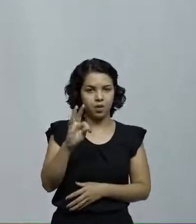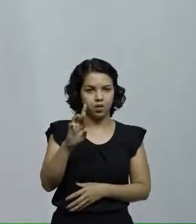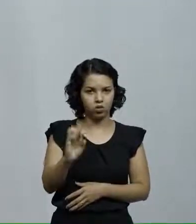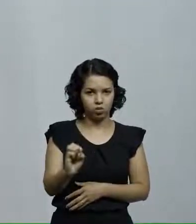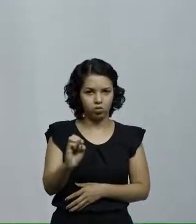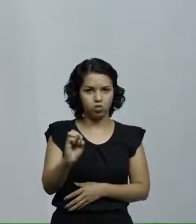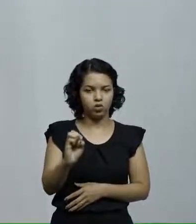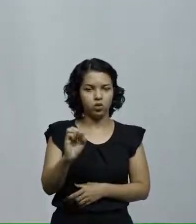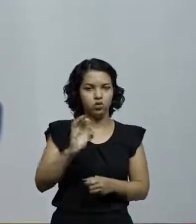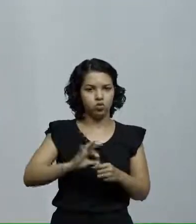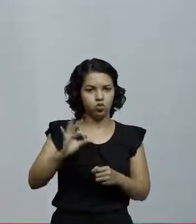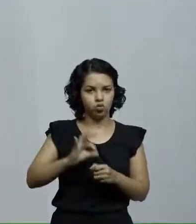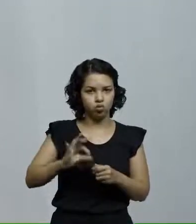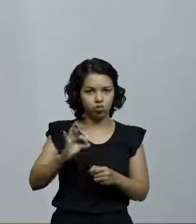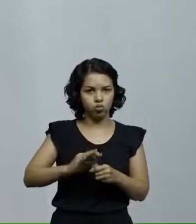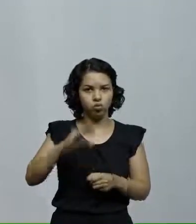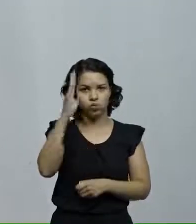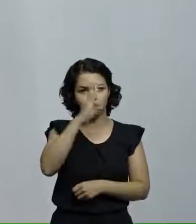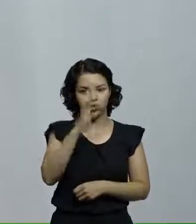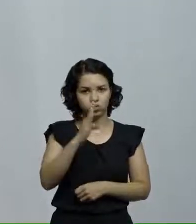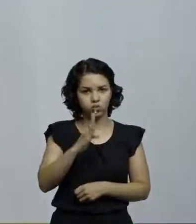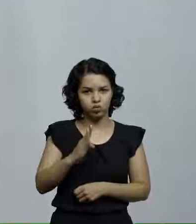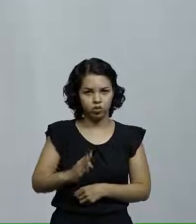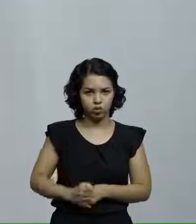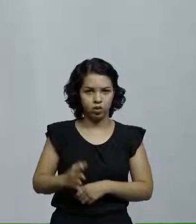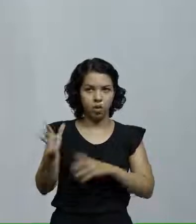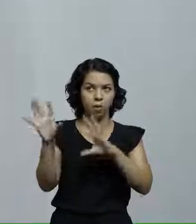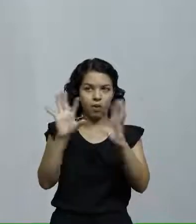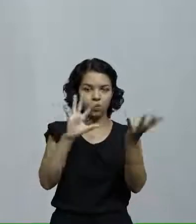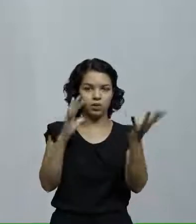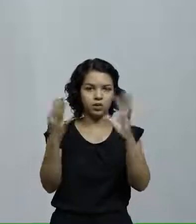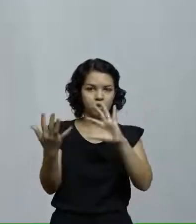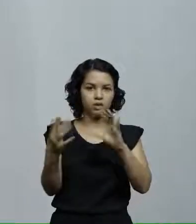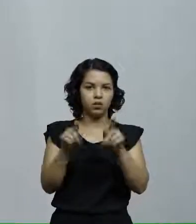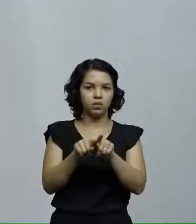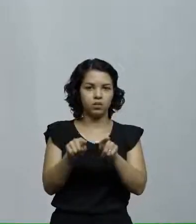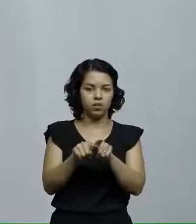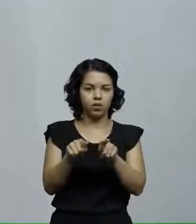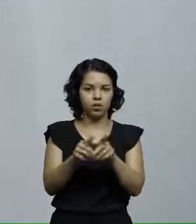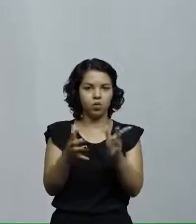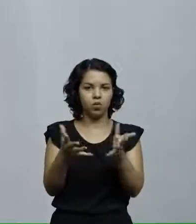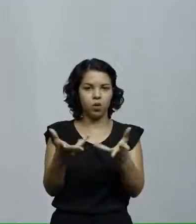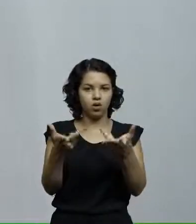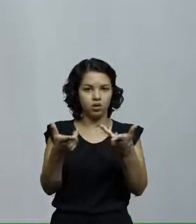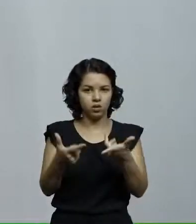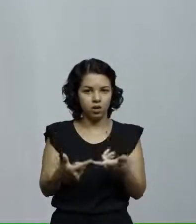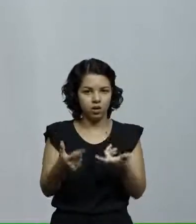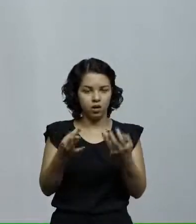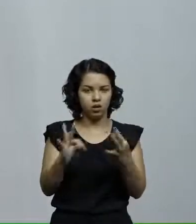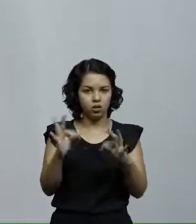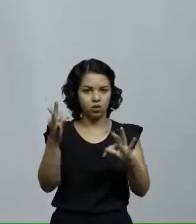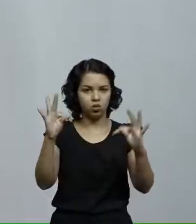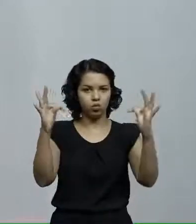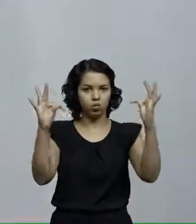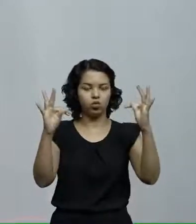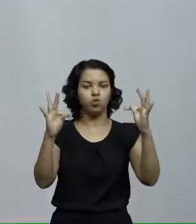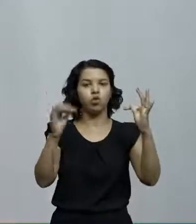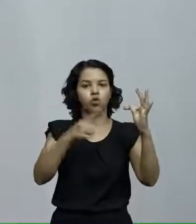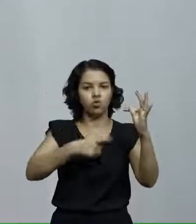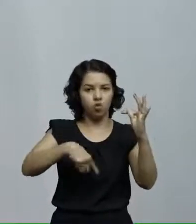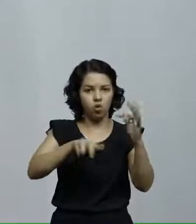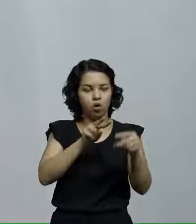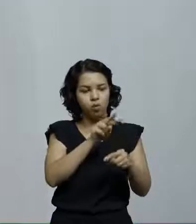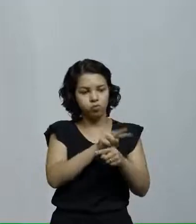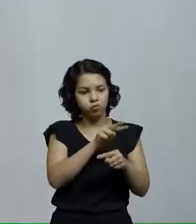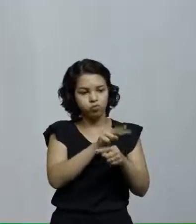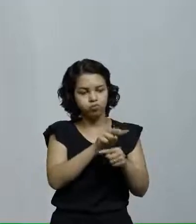de Metrologia, Qualidade e Tecnologia, então nós efetuamos toda a fiscalização por